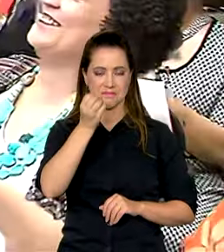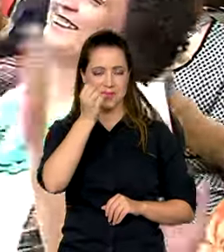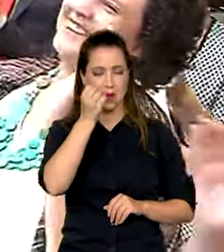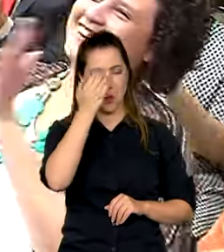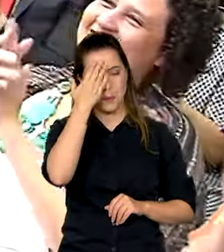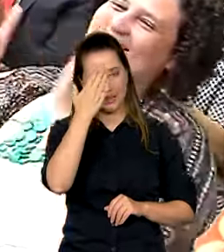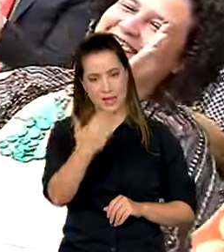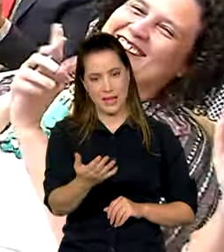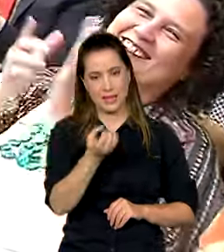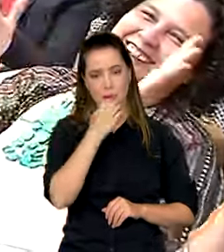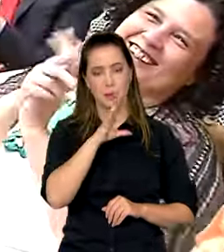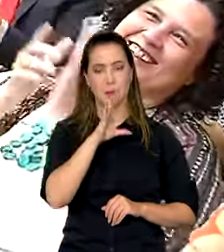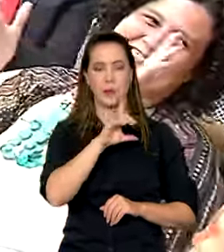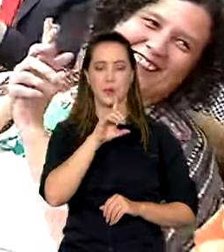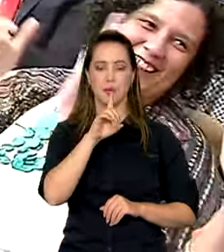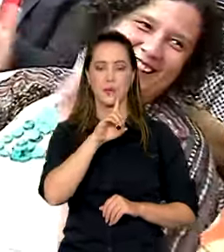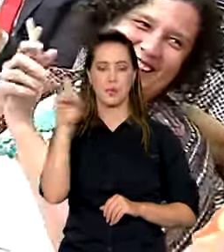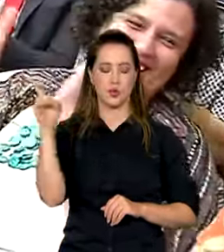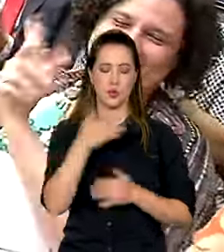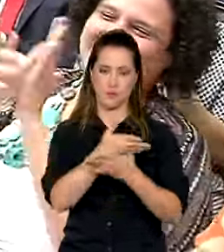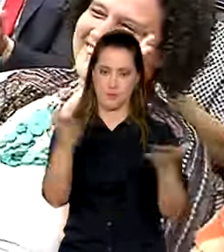um bom dia para todos nós.